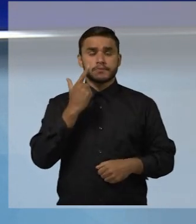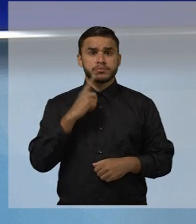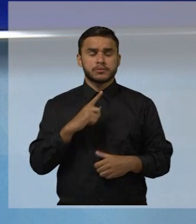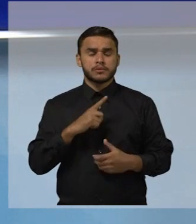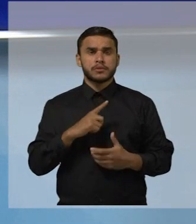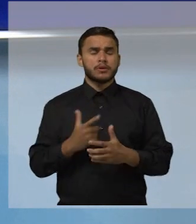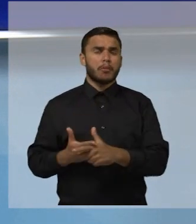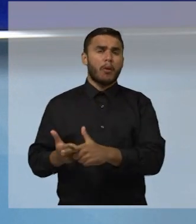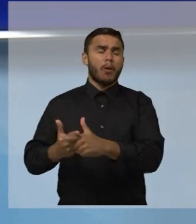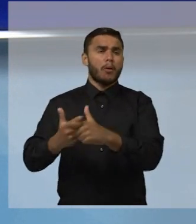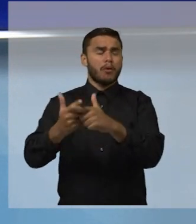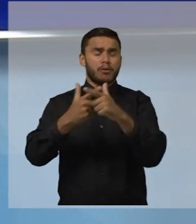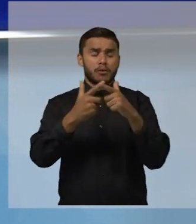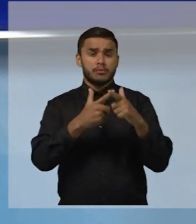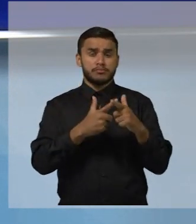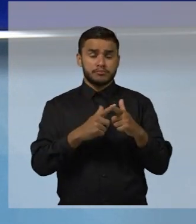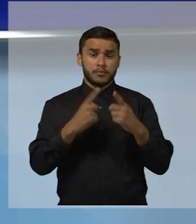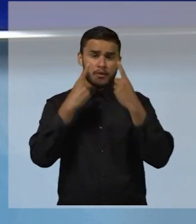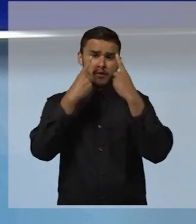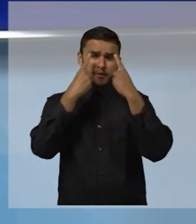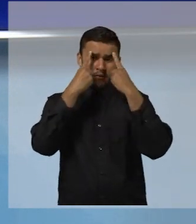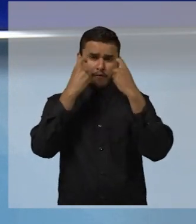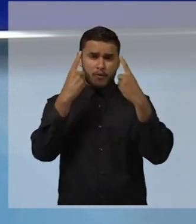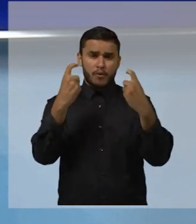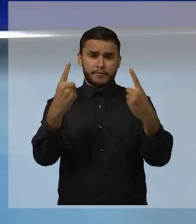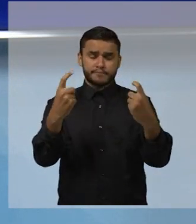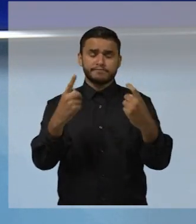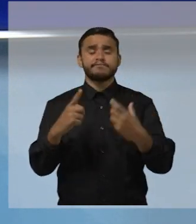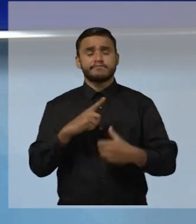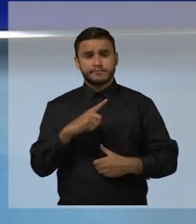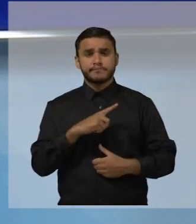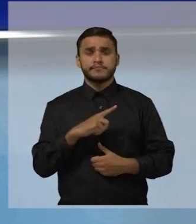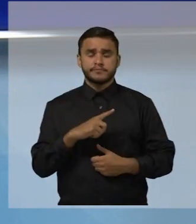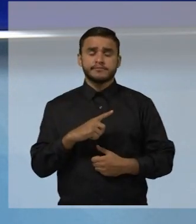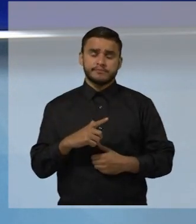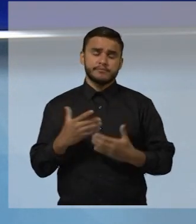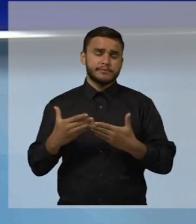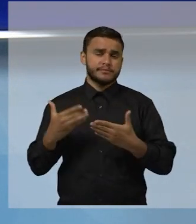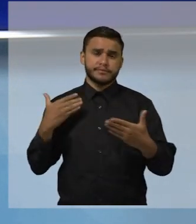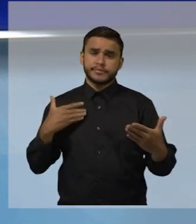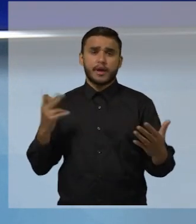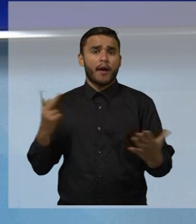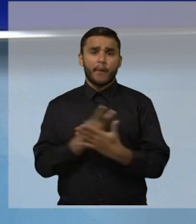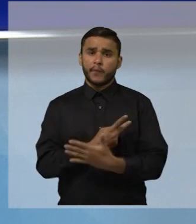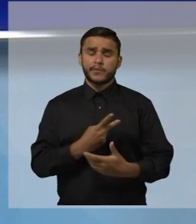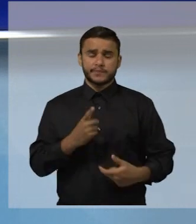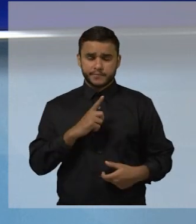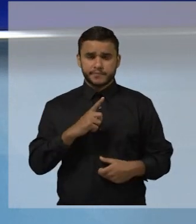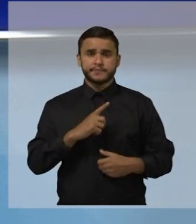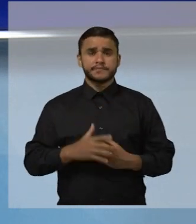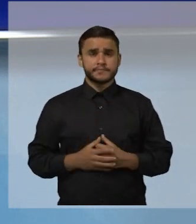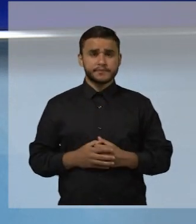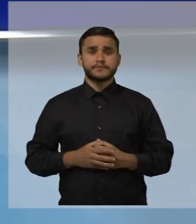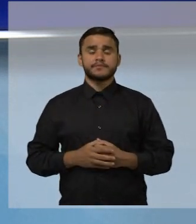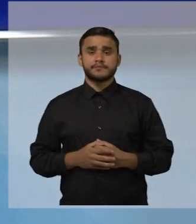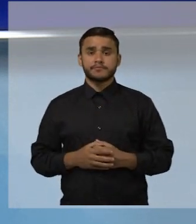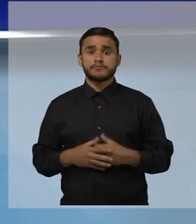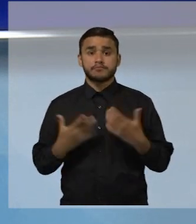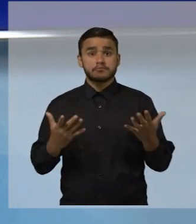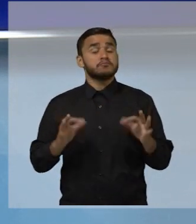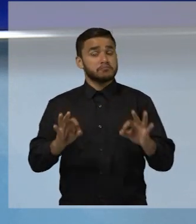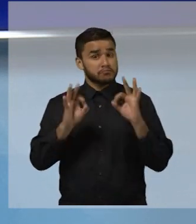sobressaltados, vivendo com medo, em razão dos últimos acontecimentos. Felizmente, o governador do